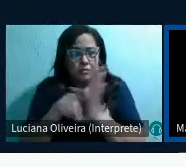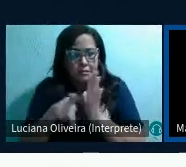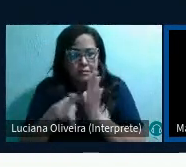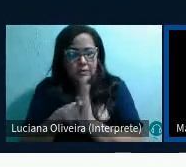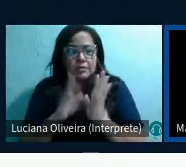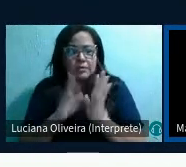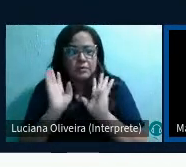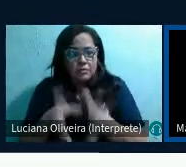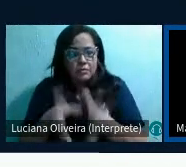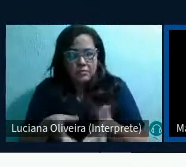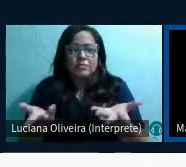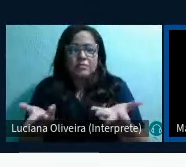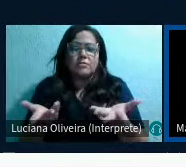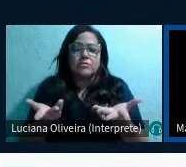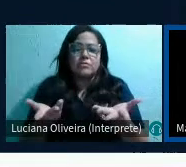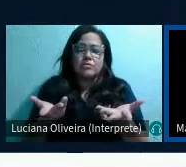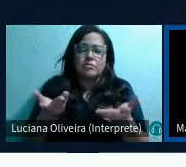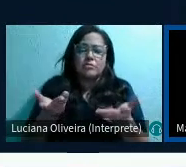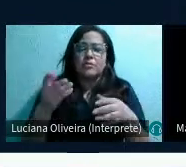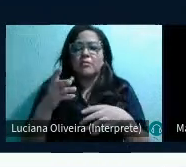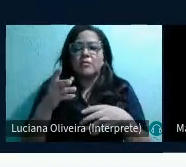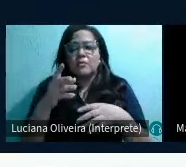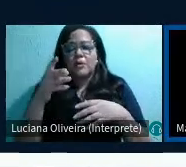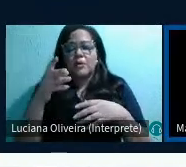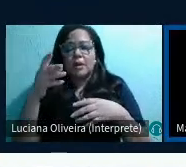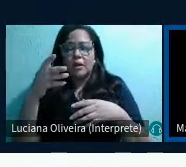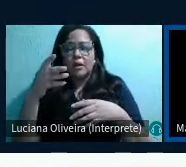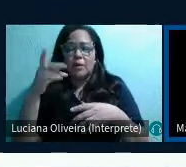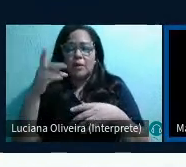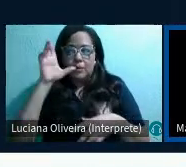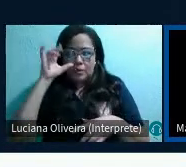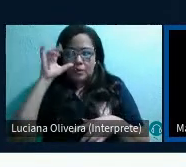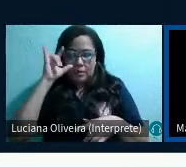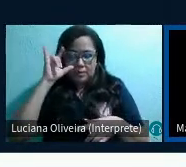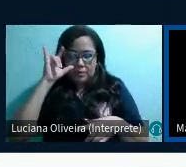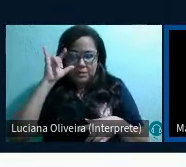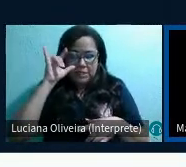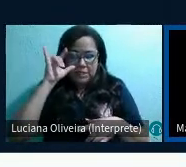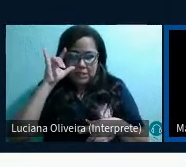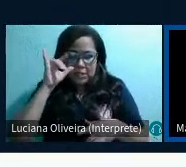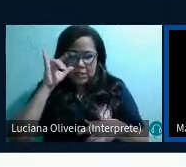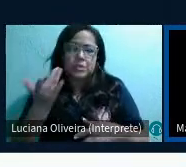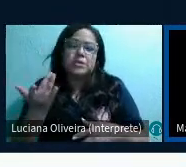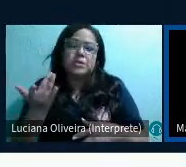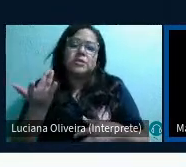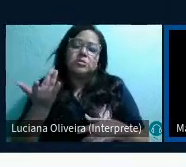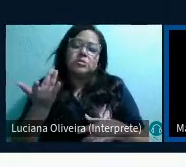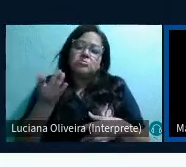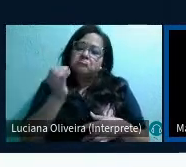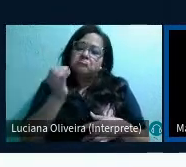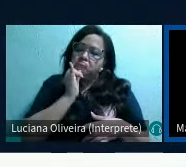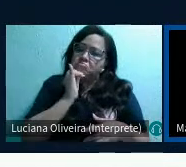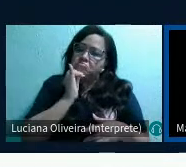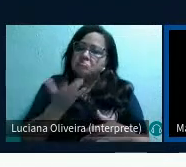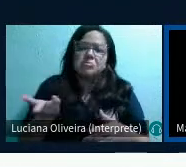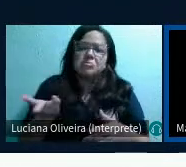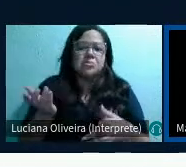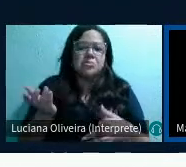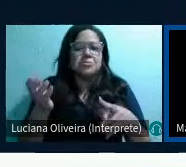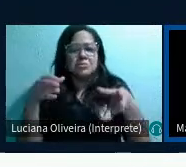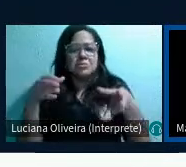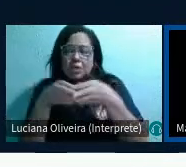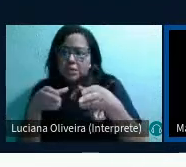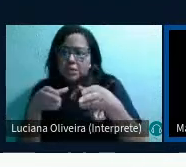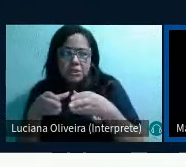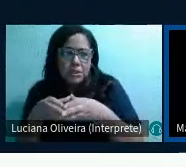lá no nosso Instagram. Algumas coisas como montar sua equipe, algumas questões também sobre